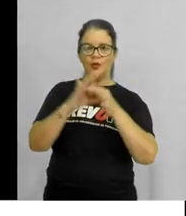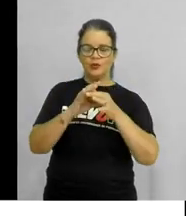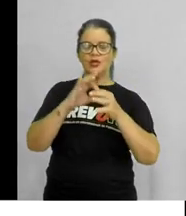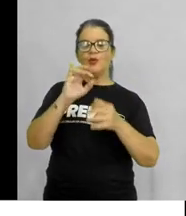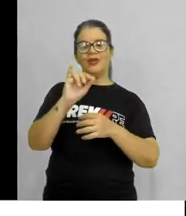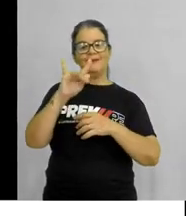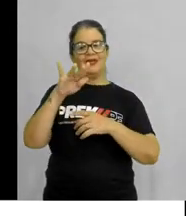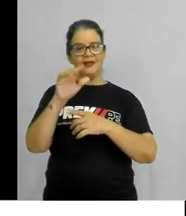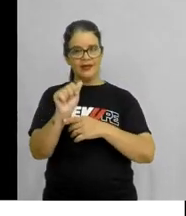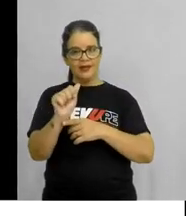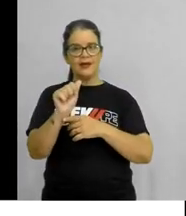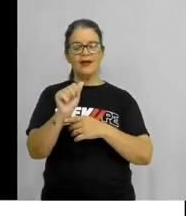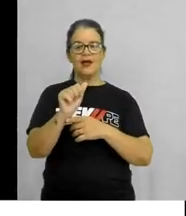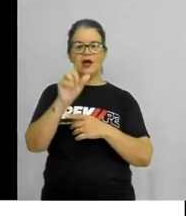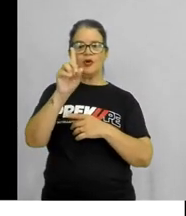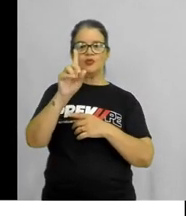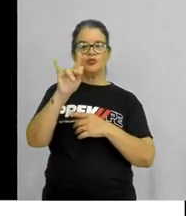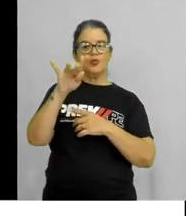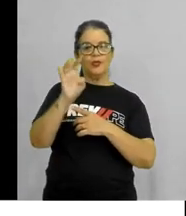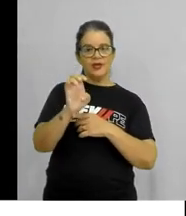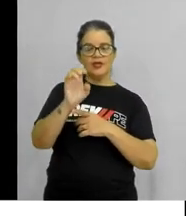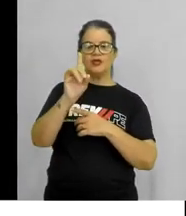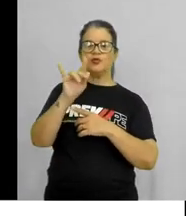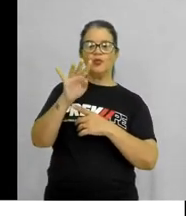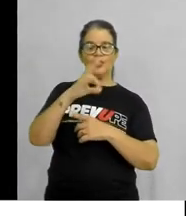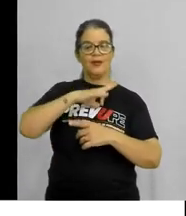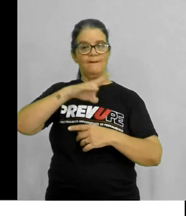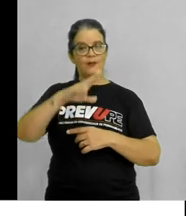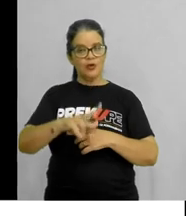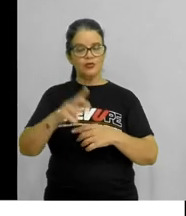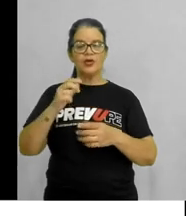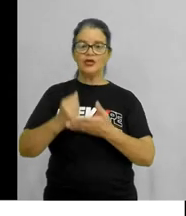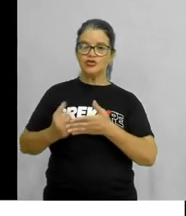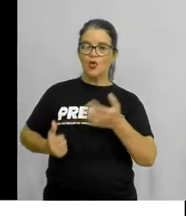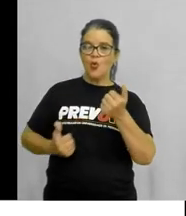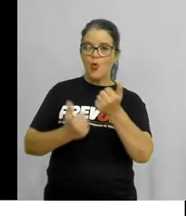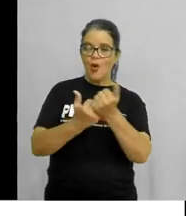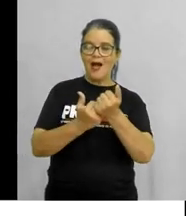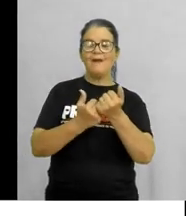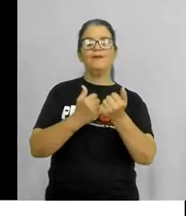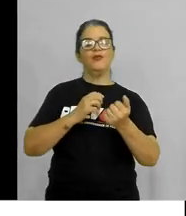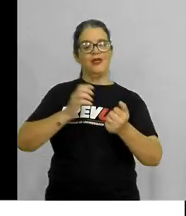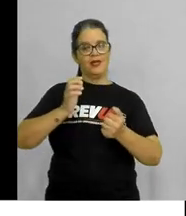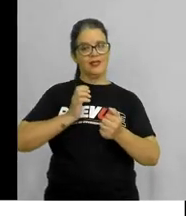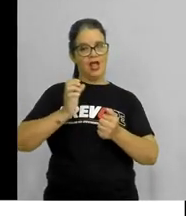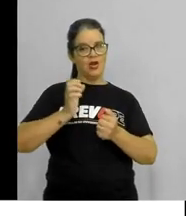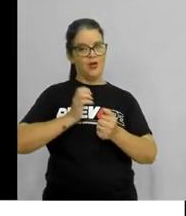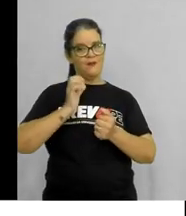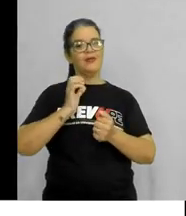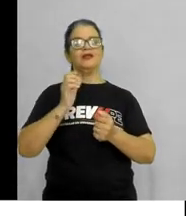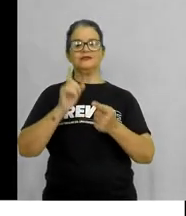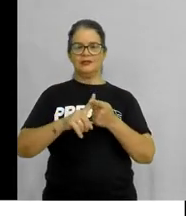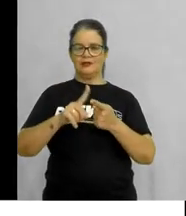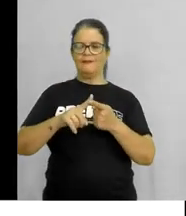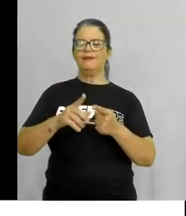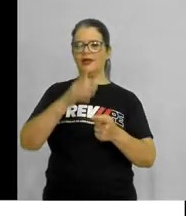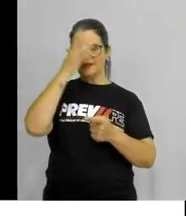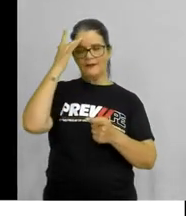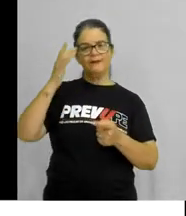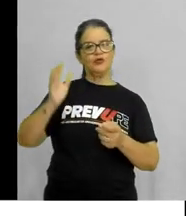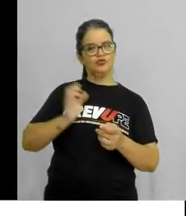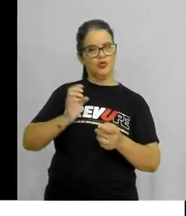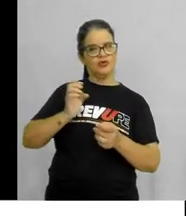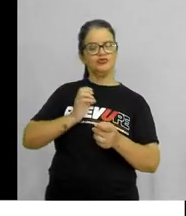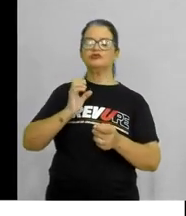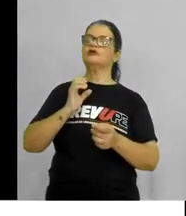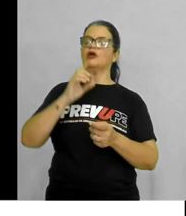Ibérica o Duque um Duque português com apoio da alta nobreza e da burguesia poris sim a